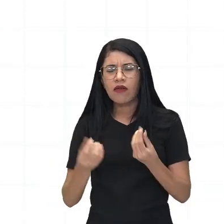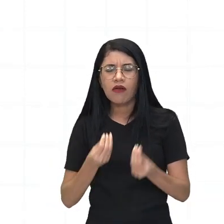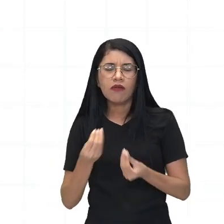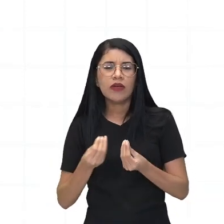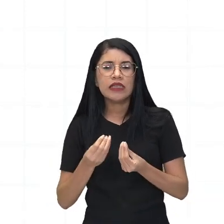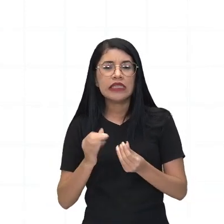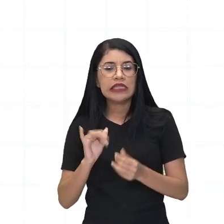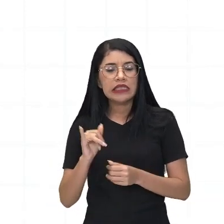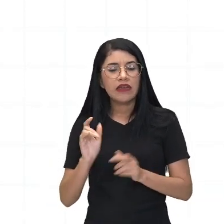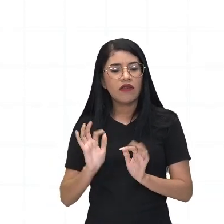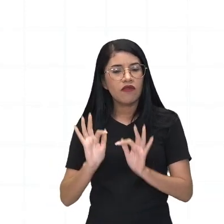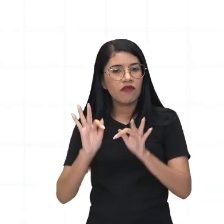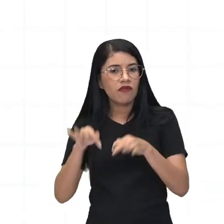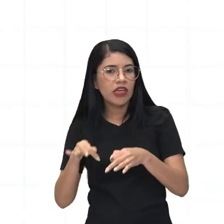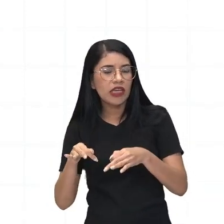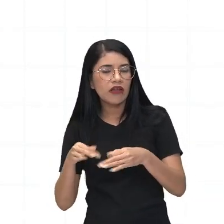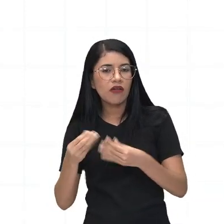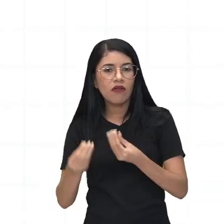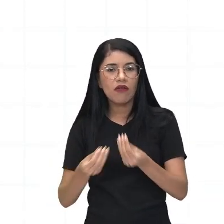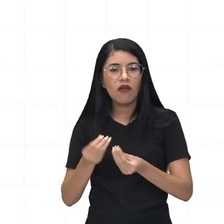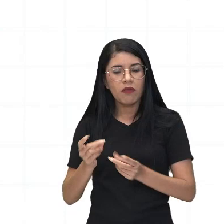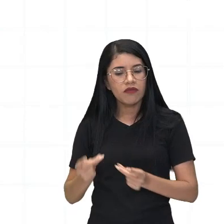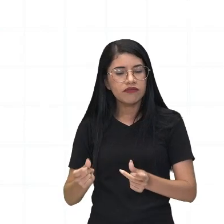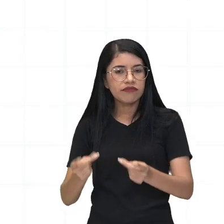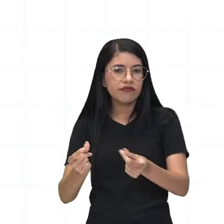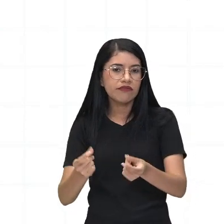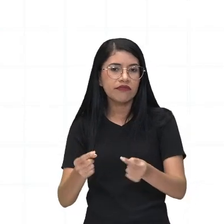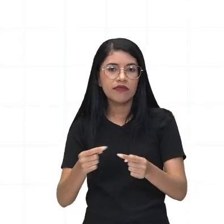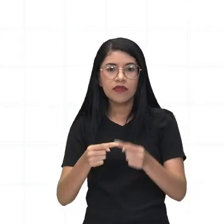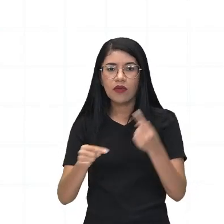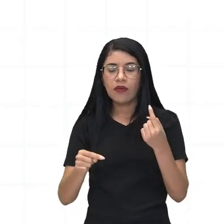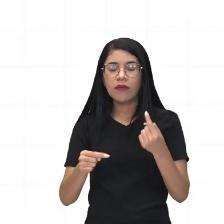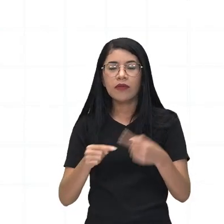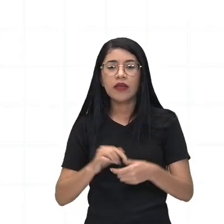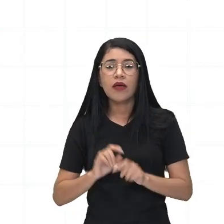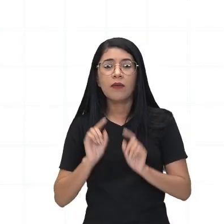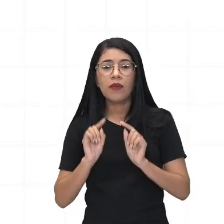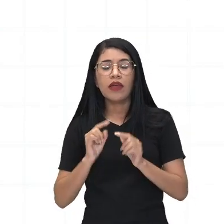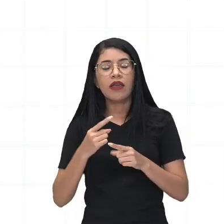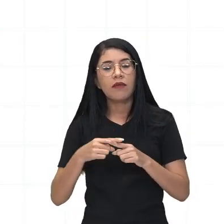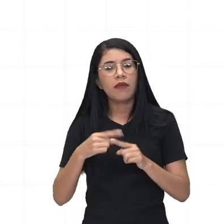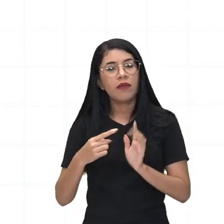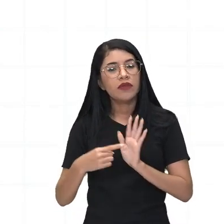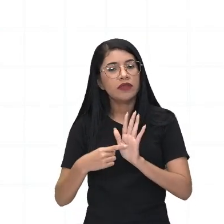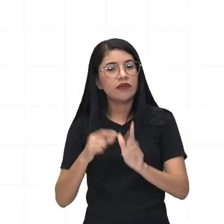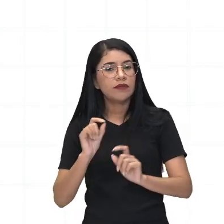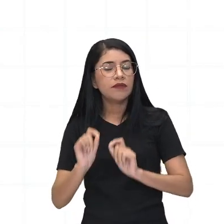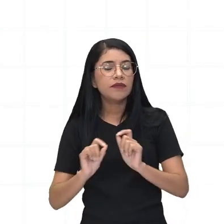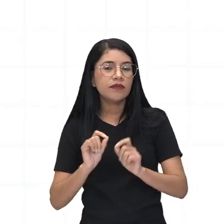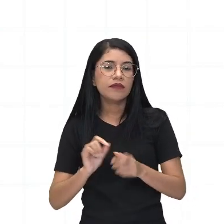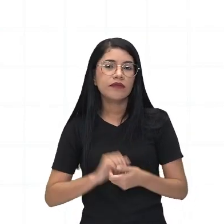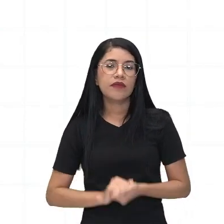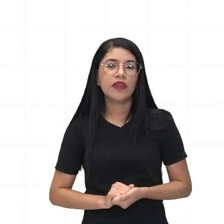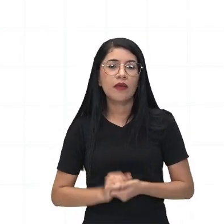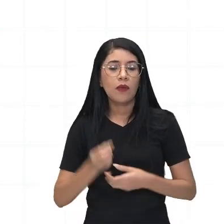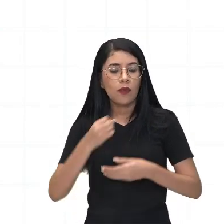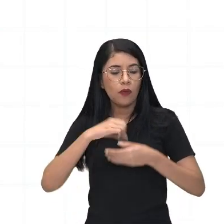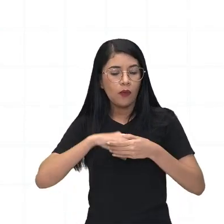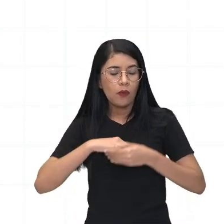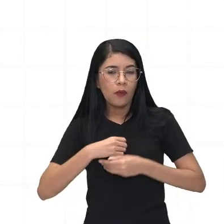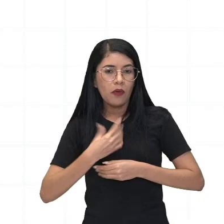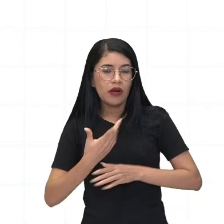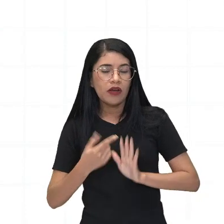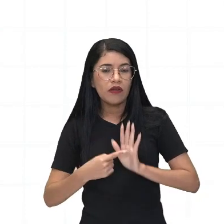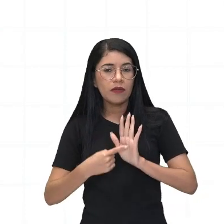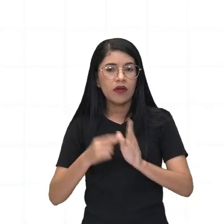um ponto e ele vai finalizar, ele vai acabar, é justamente para demonstrar para ele, para este eu lírico,